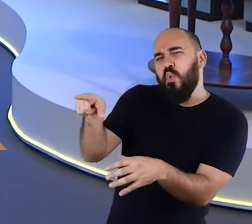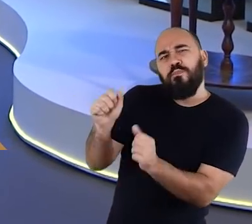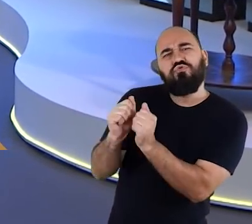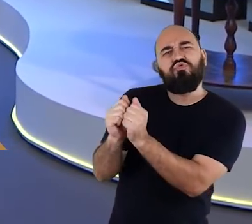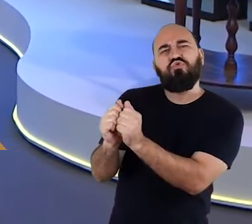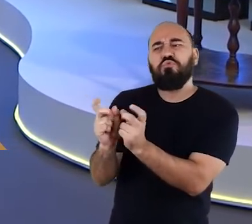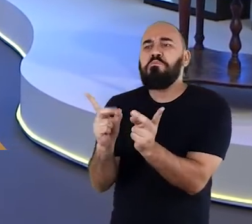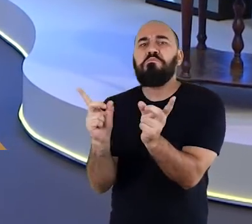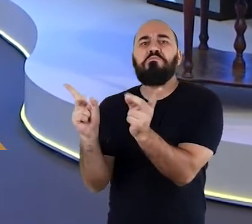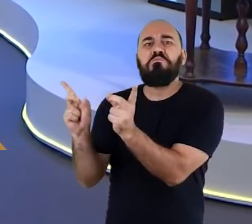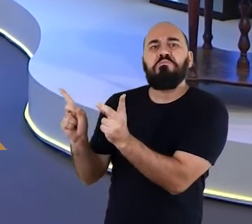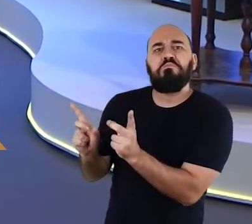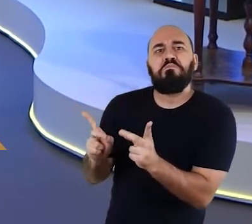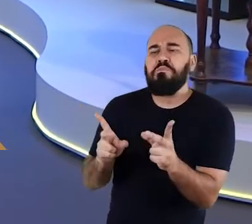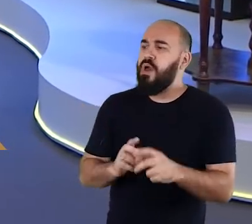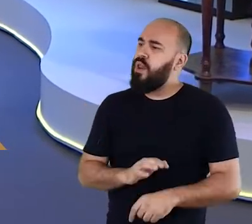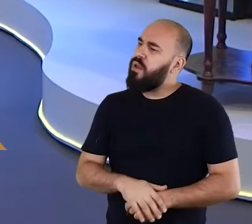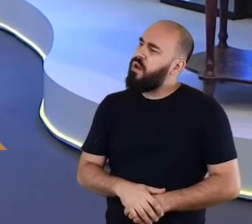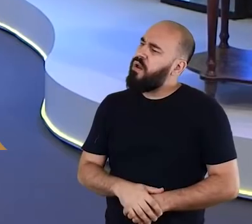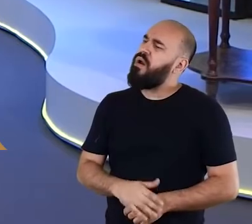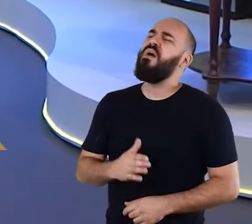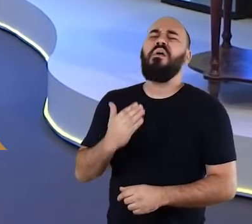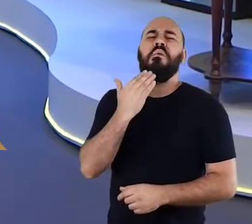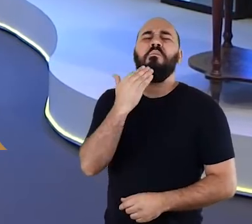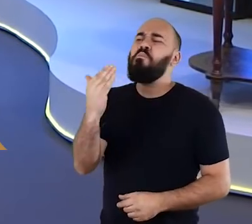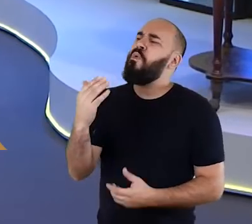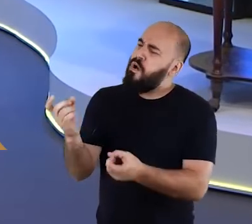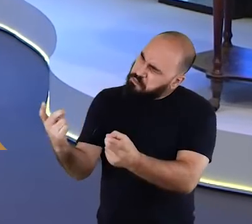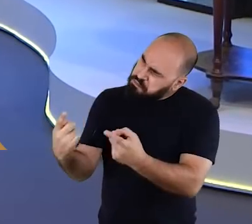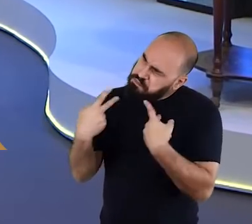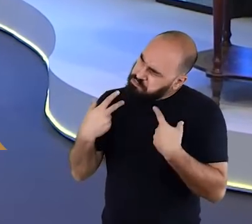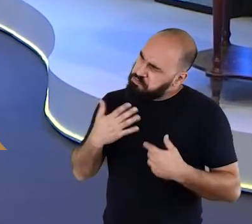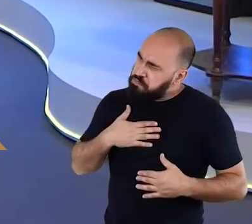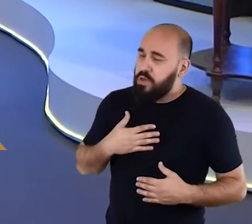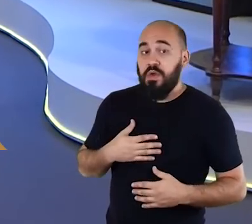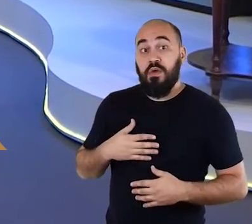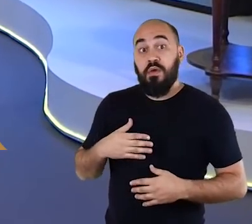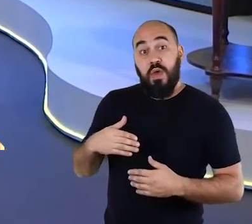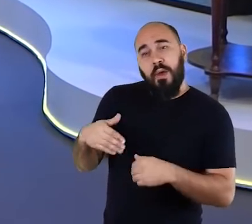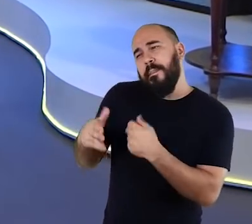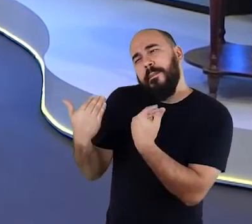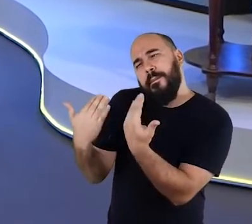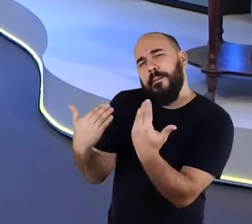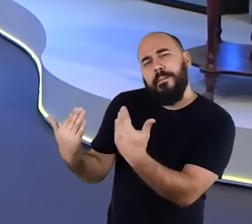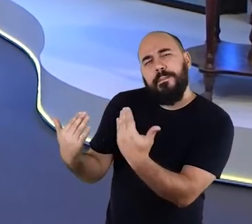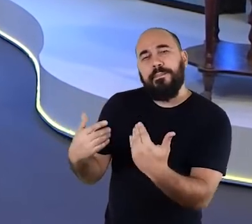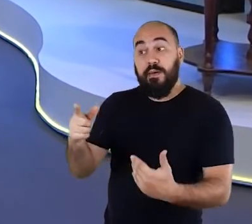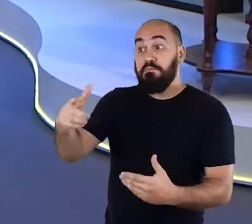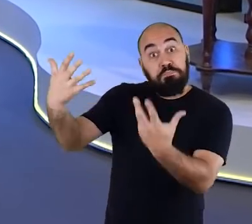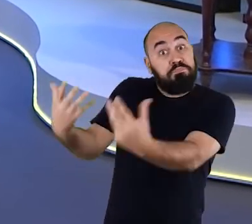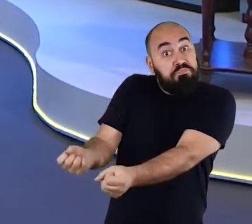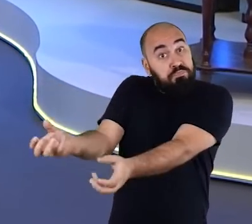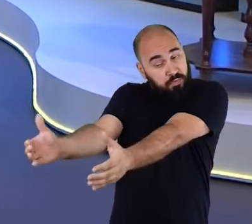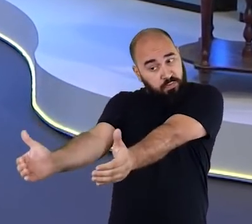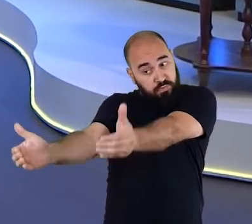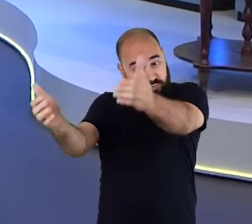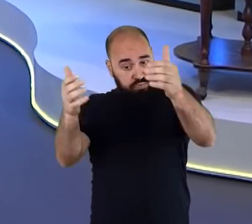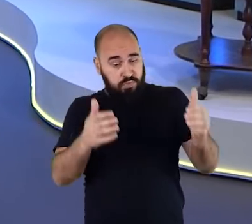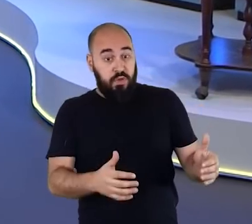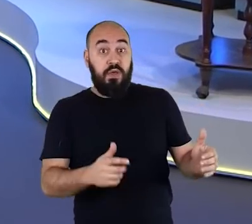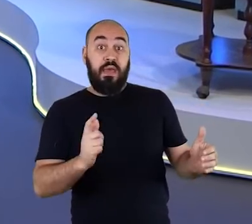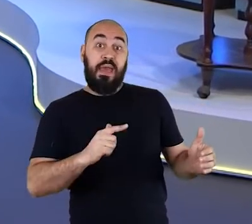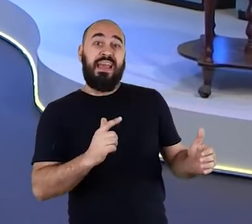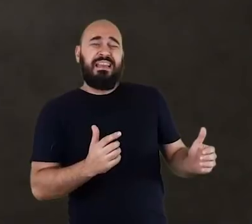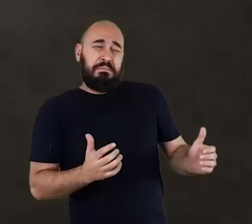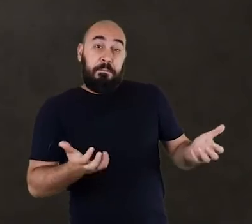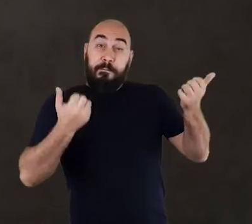beduína, que acabou aceitando. Ele comprou a pedra, só que como não tinha como levá-la de volta, a deixou no